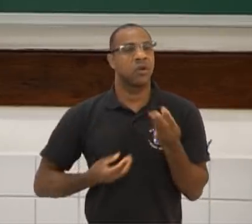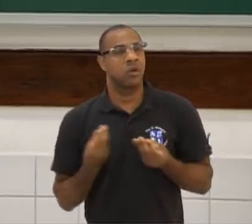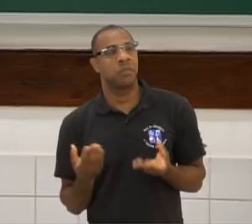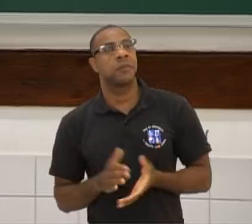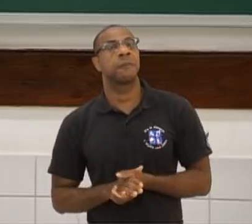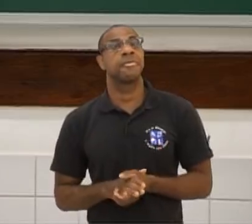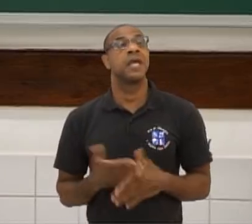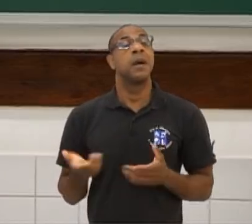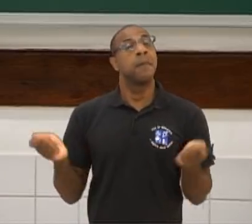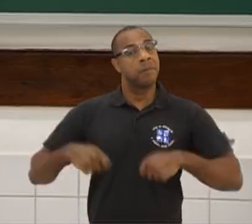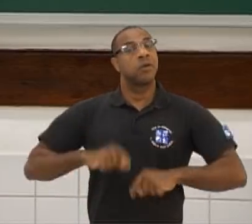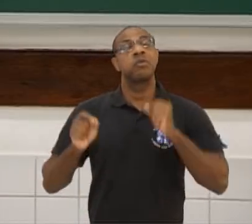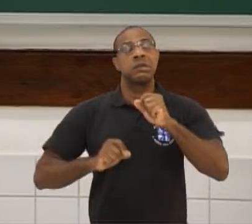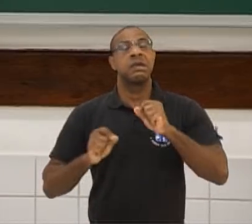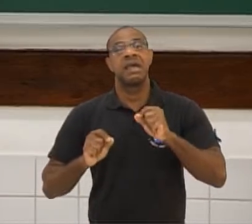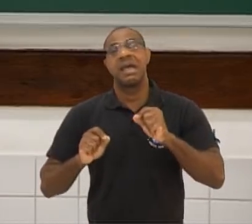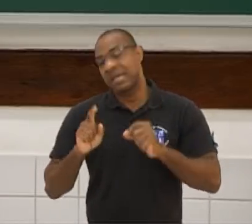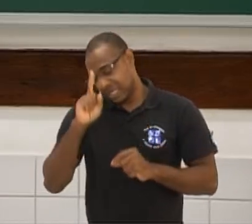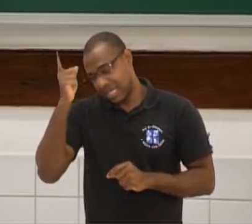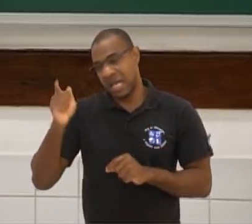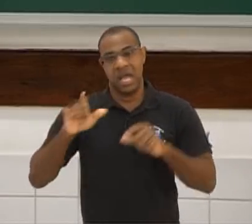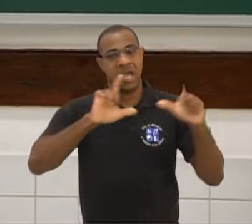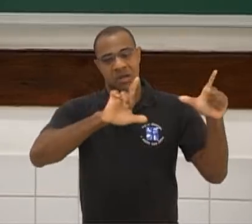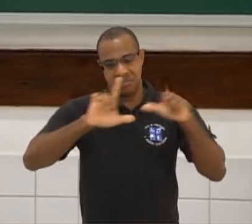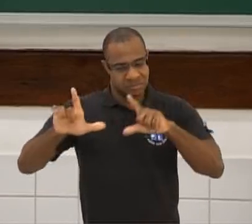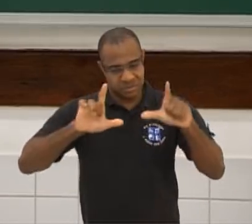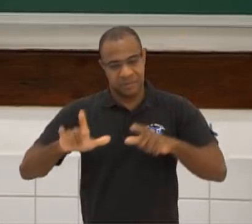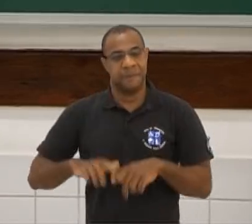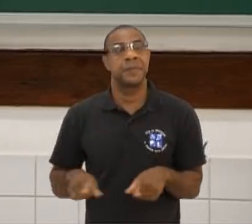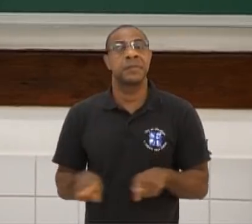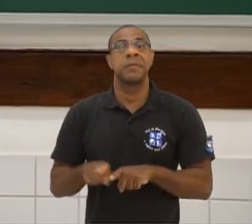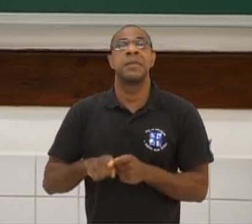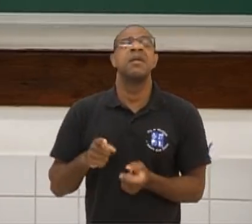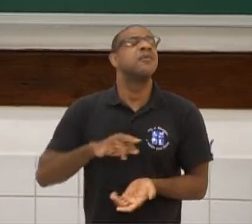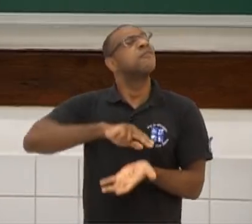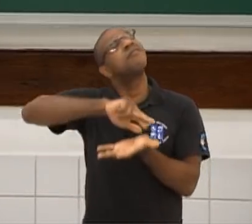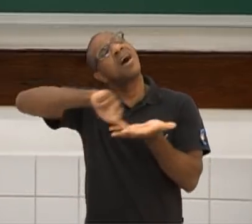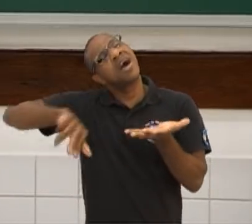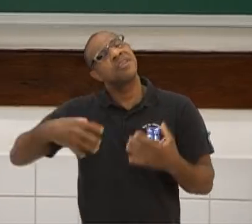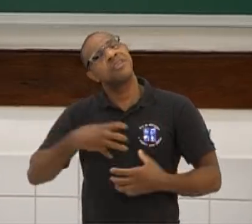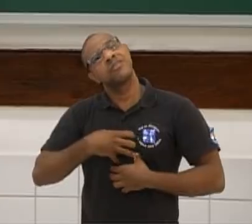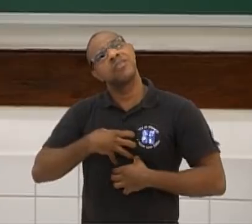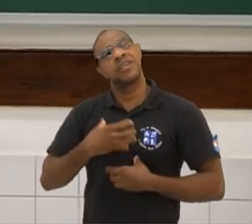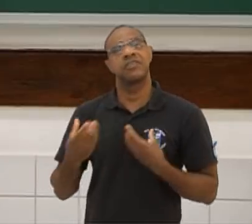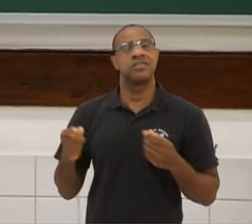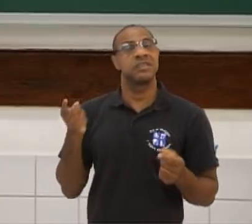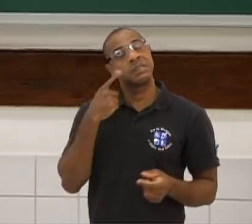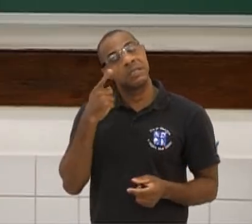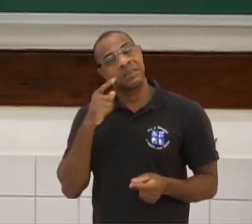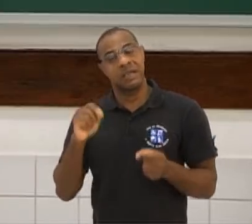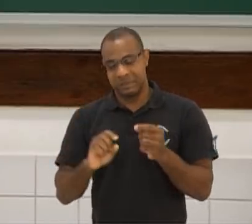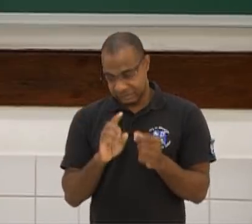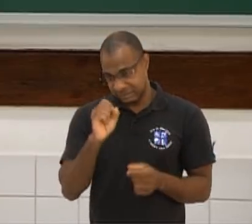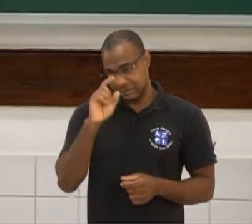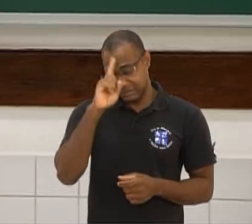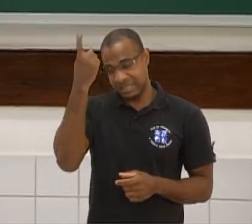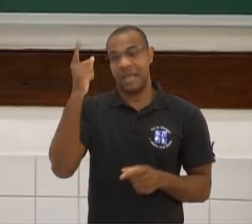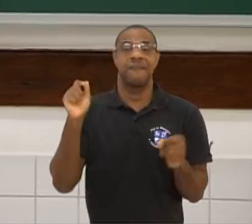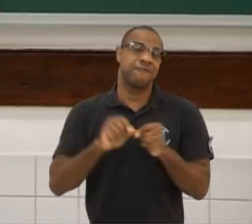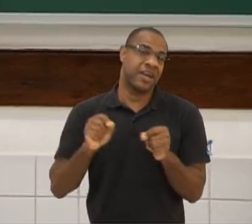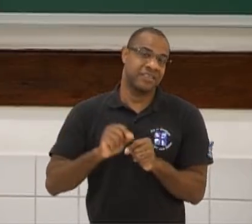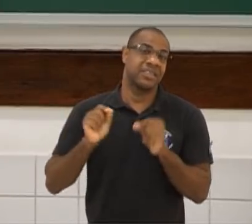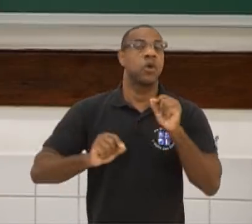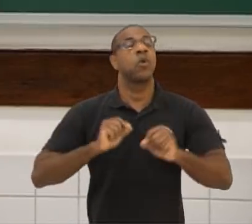uma revista vocês podem criar, um telejornal. Então, existem diversas maneiras de você tentar criar e